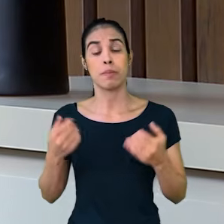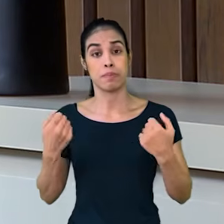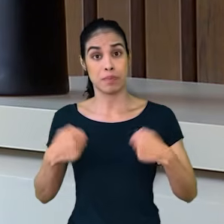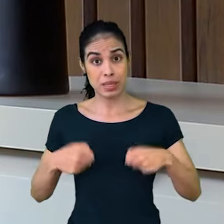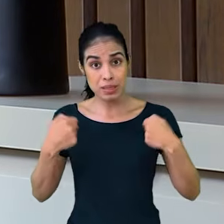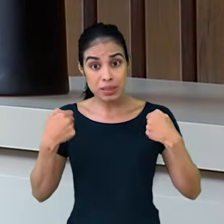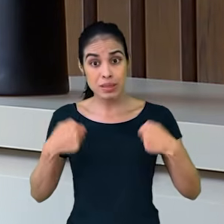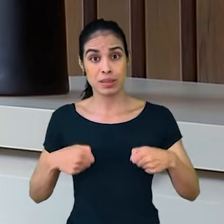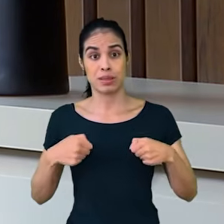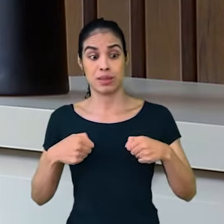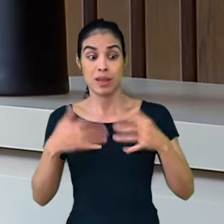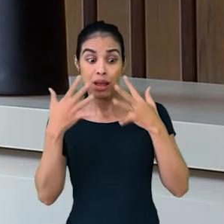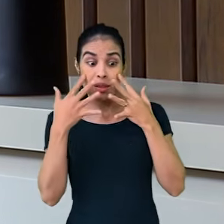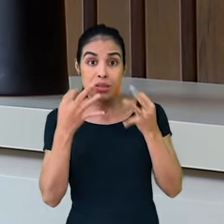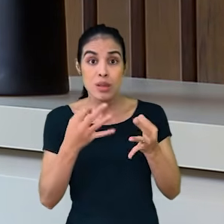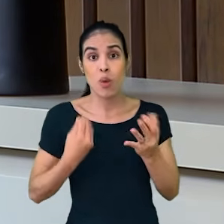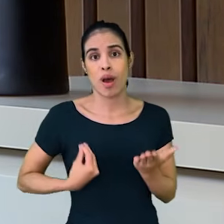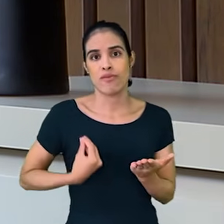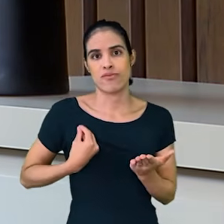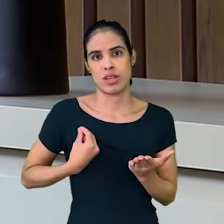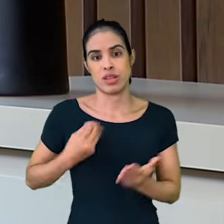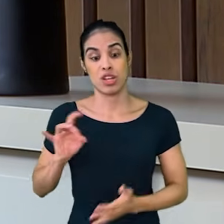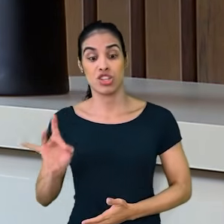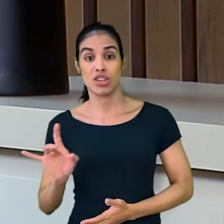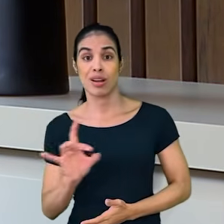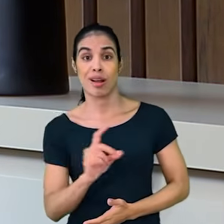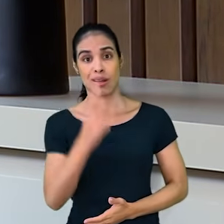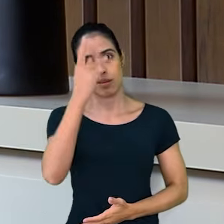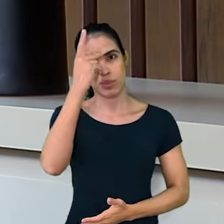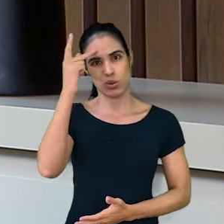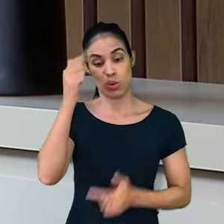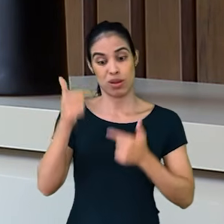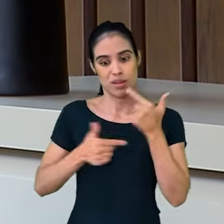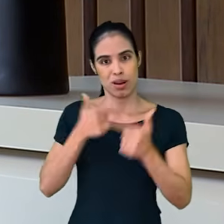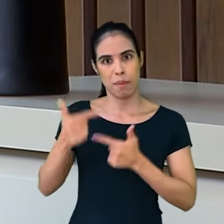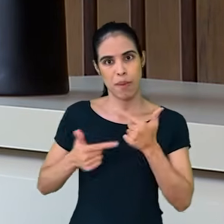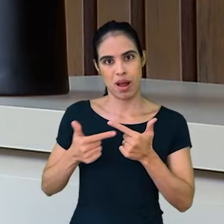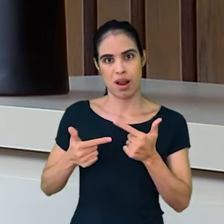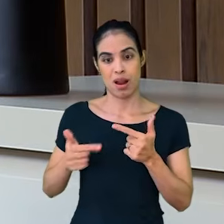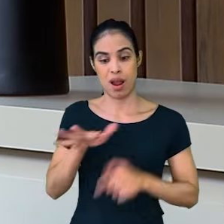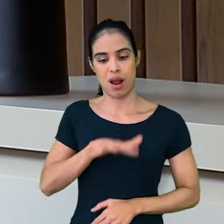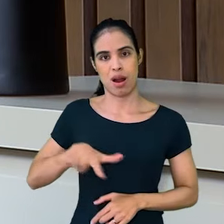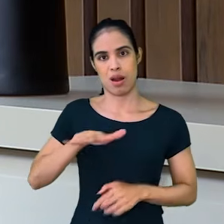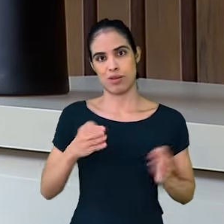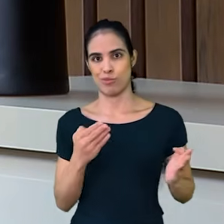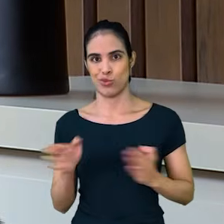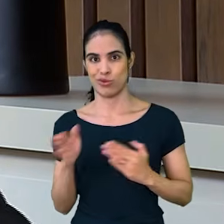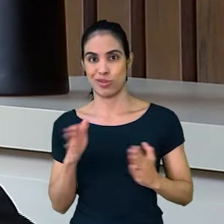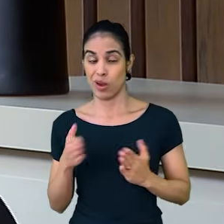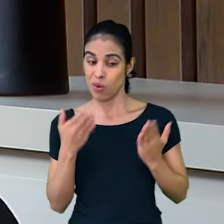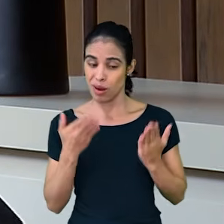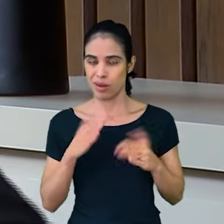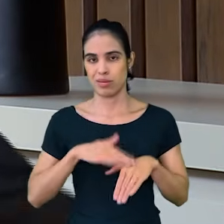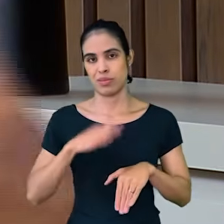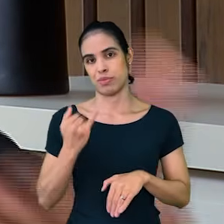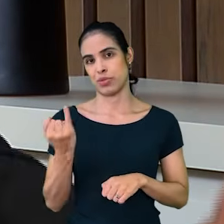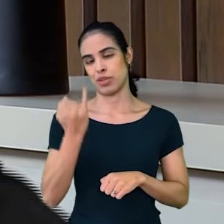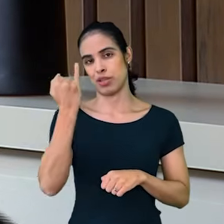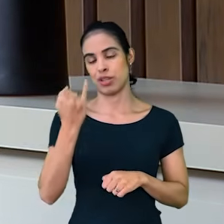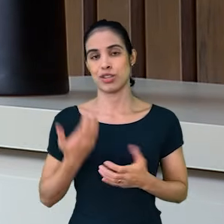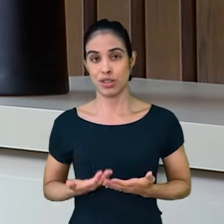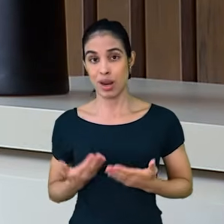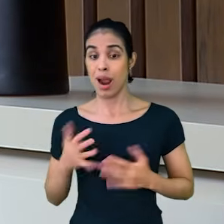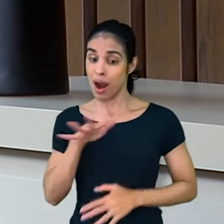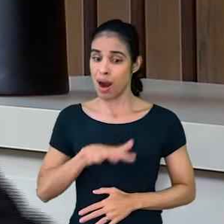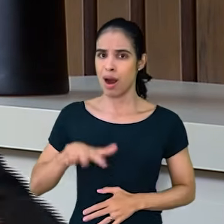mas a vida das pessoas que estão ali envolvidas naquele processo produtivo. Não é possível que o ambiente